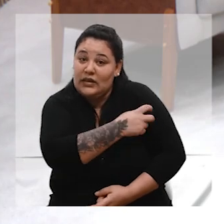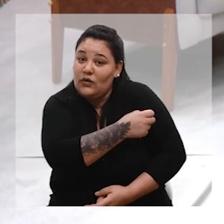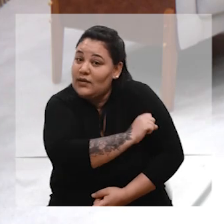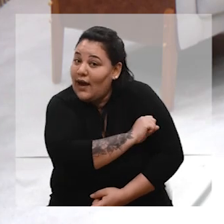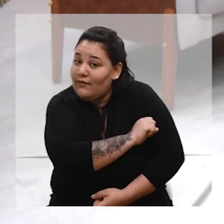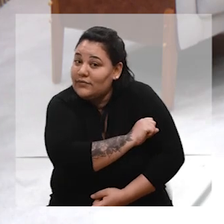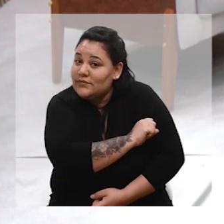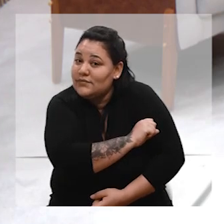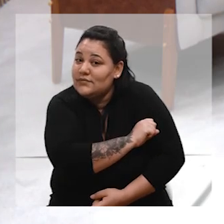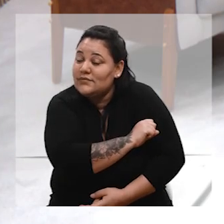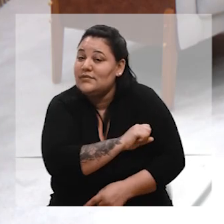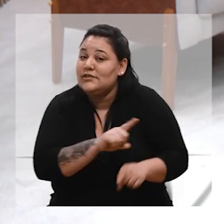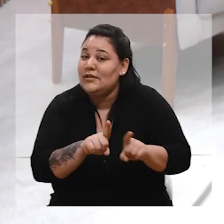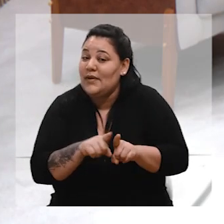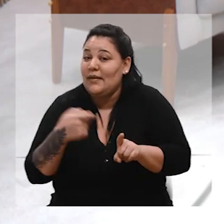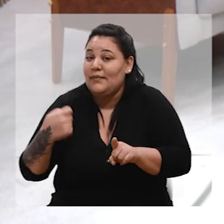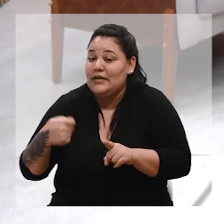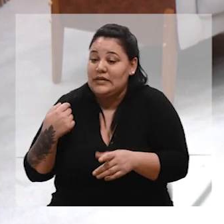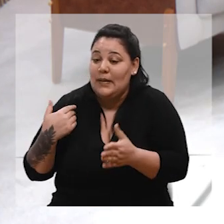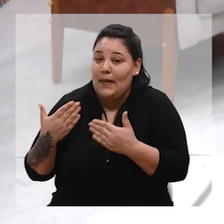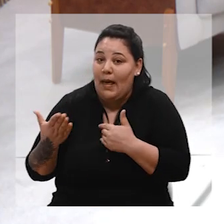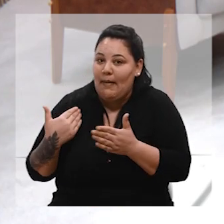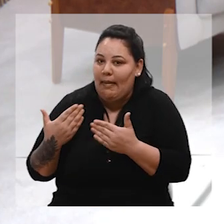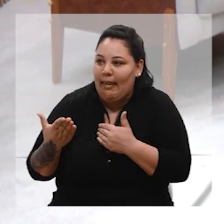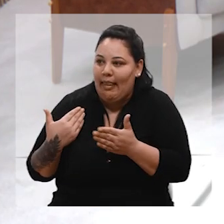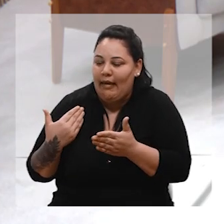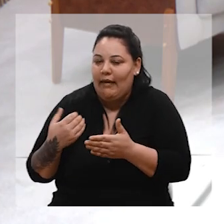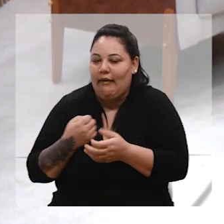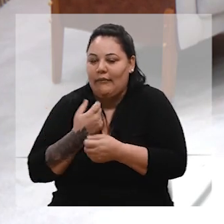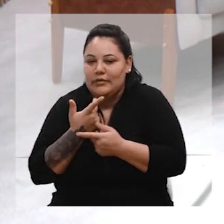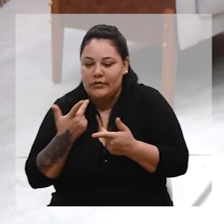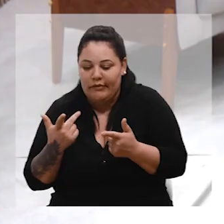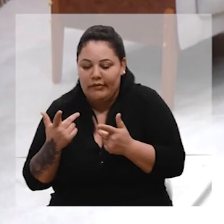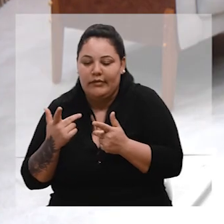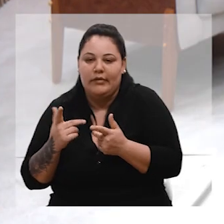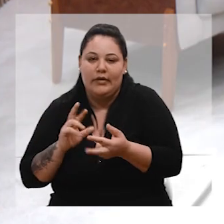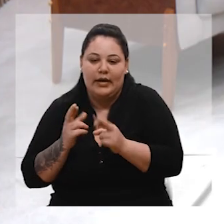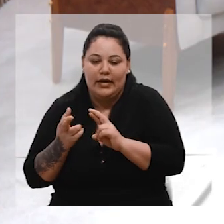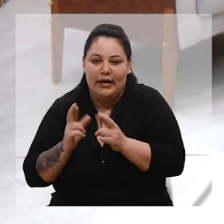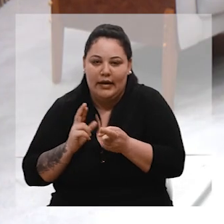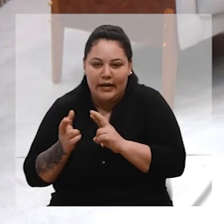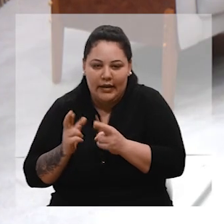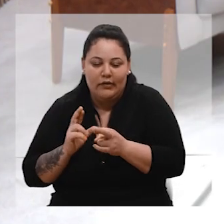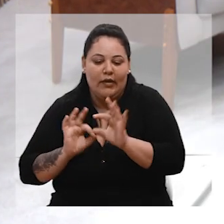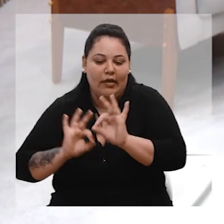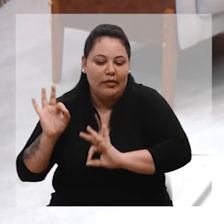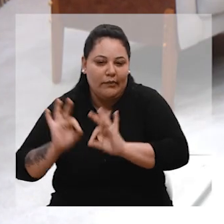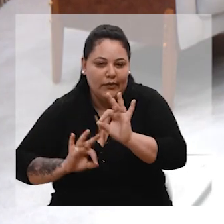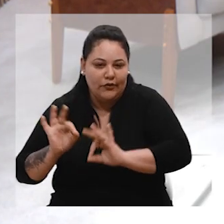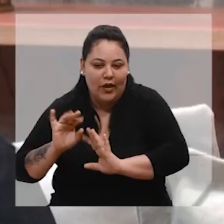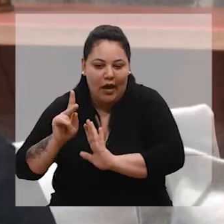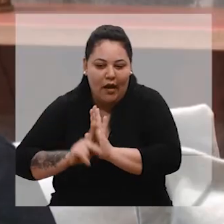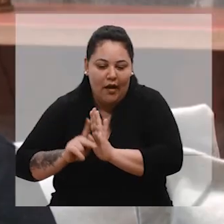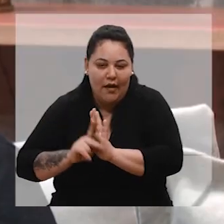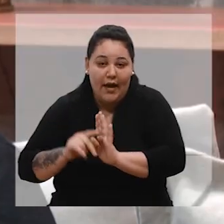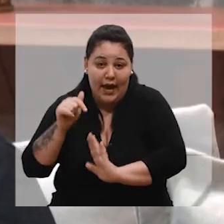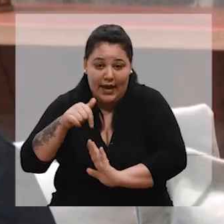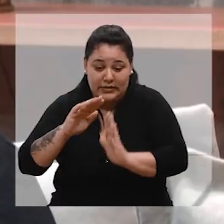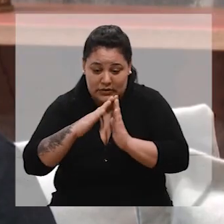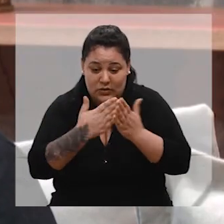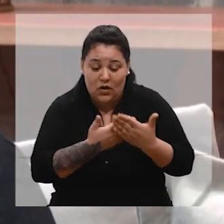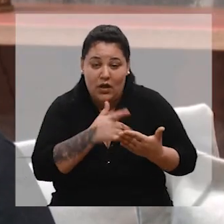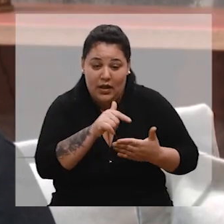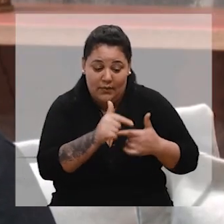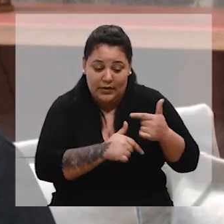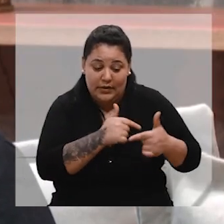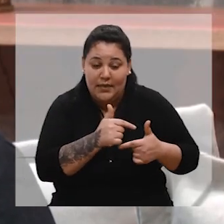anos finais, que também tem que articular, né, algumas ações da escola, projetos da escola, né? A MF